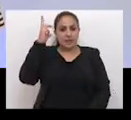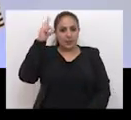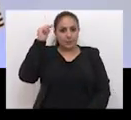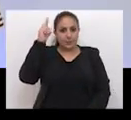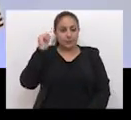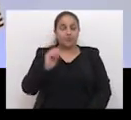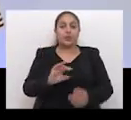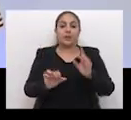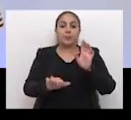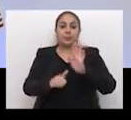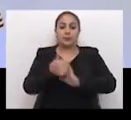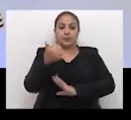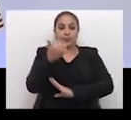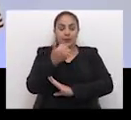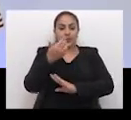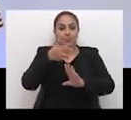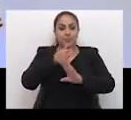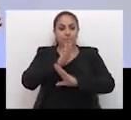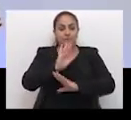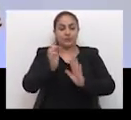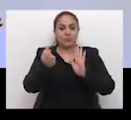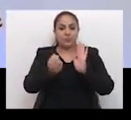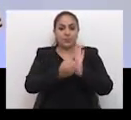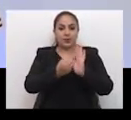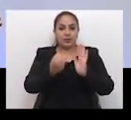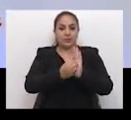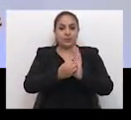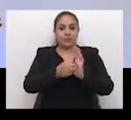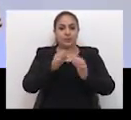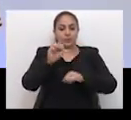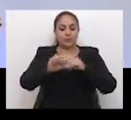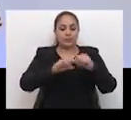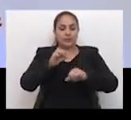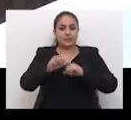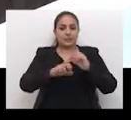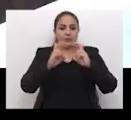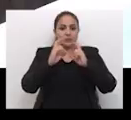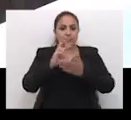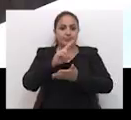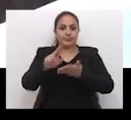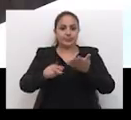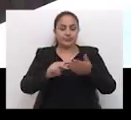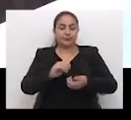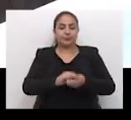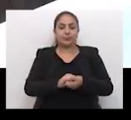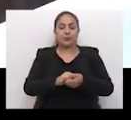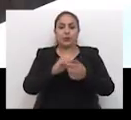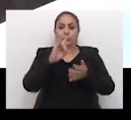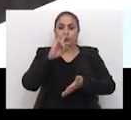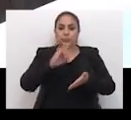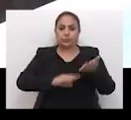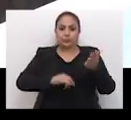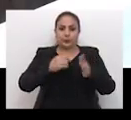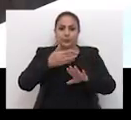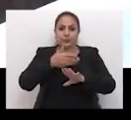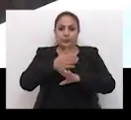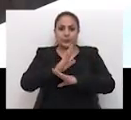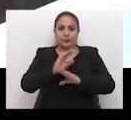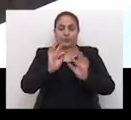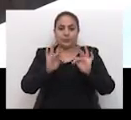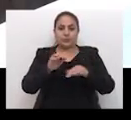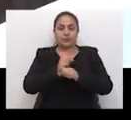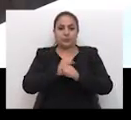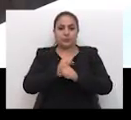primeira delas é sobre a aprovação do Marco Regulatório do Transporte. O documento aprovado no fim do ano passado